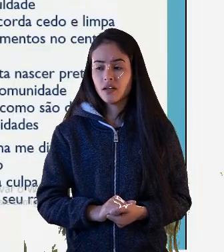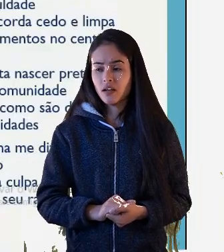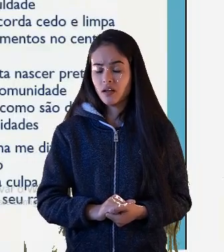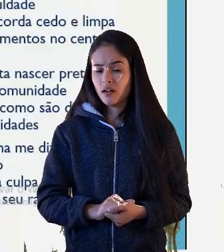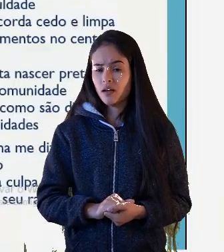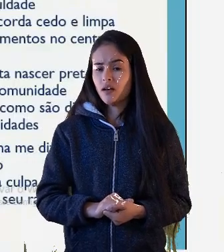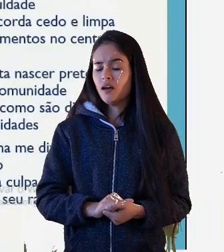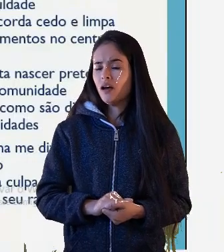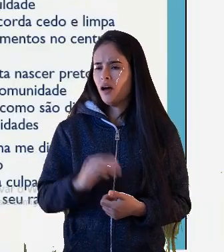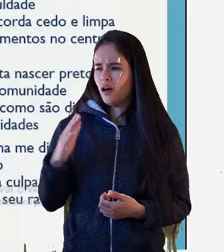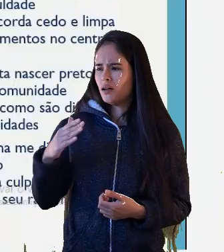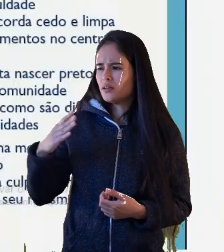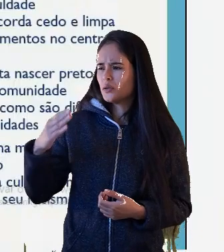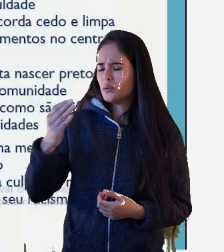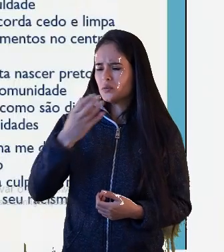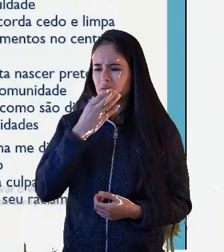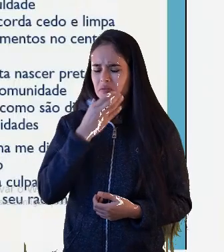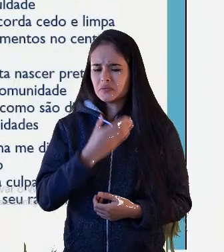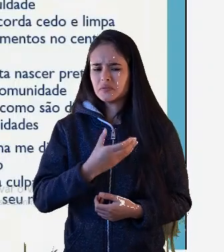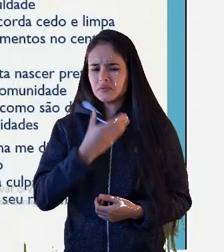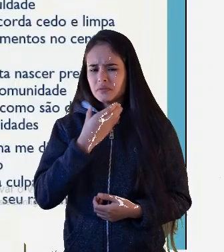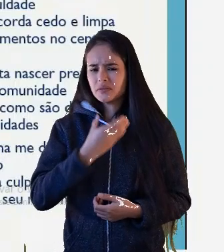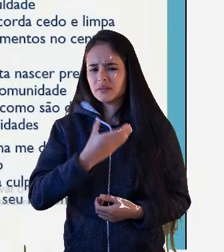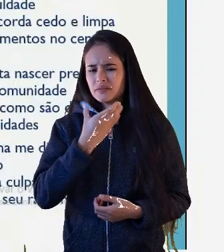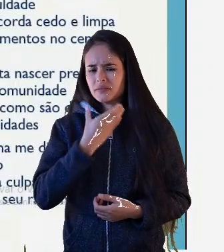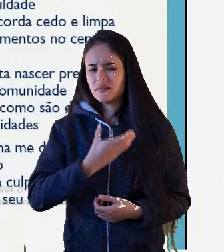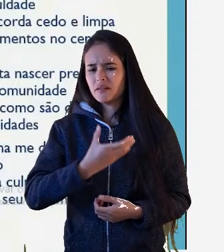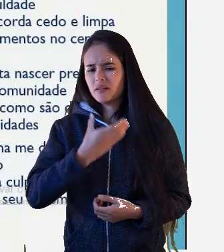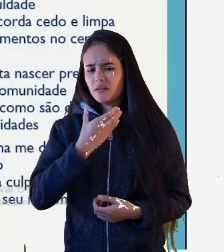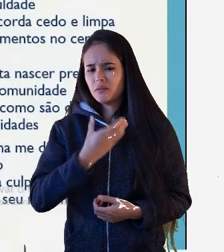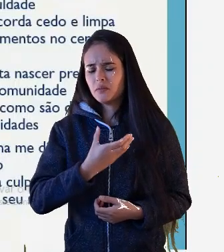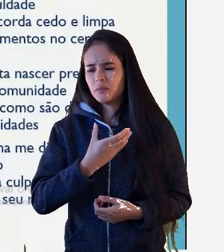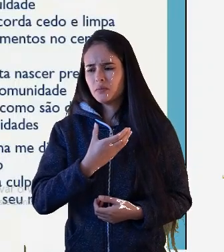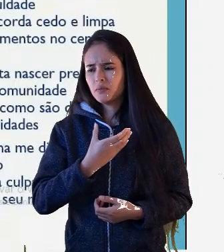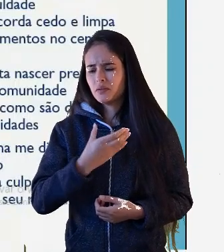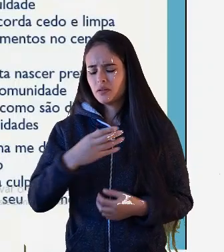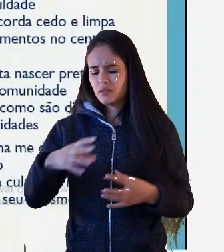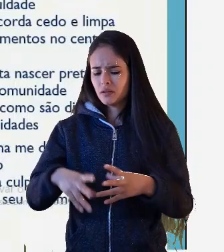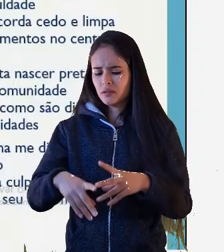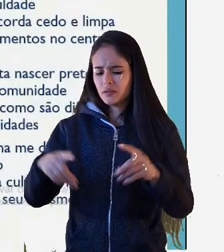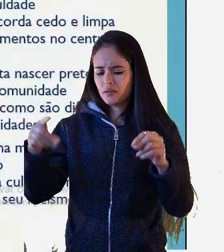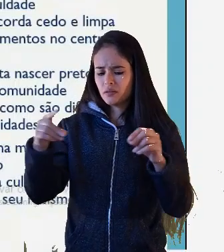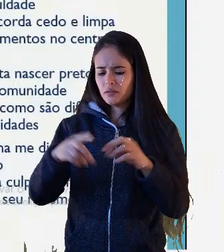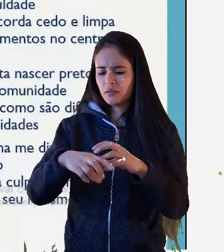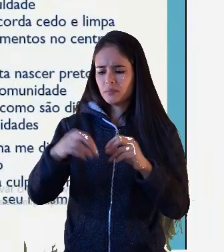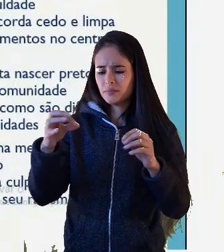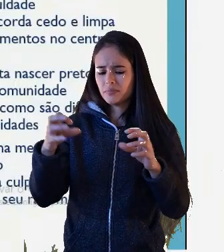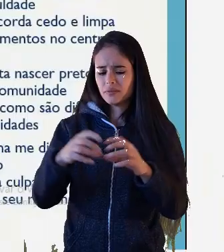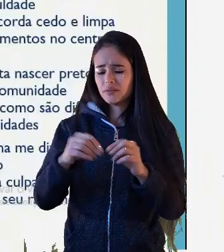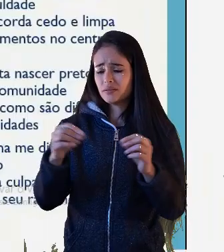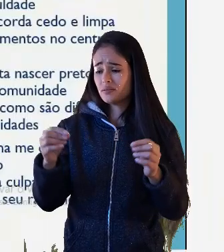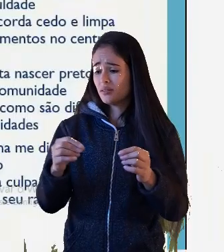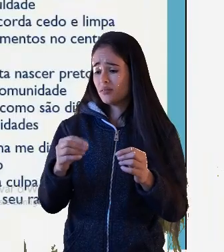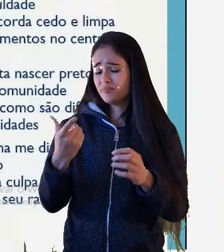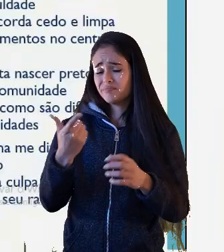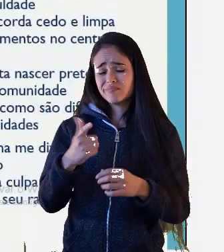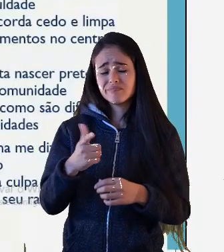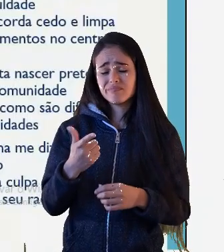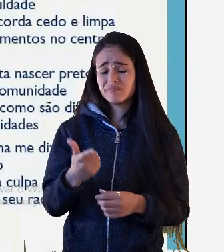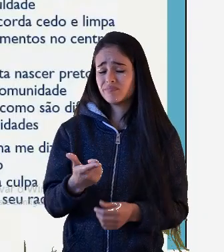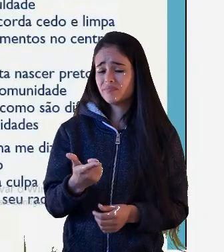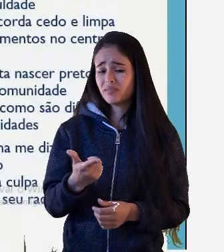limpa 3 apartamentos no centro da cidade. Experimenta nascer preto ou pobre na comunidade, você vai ver como são diferentes